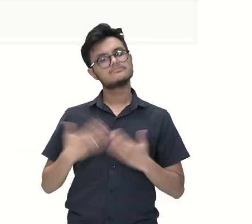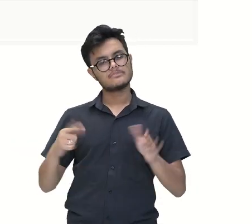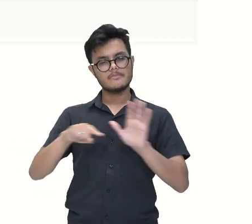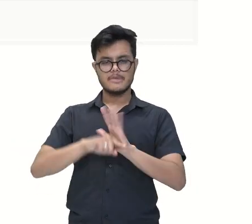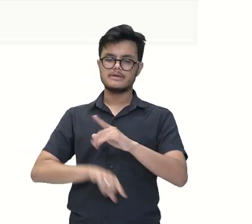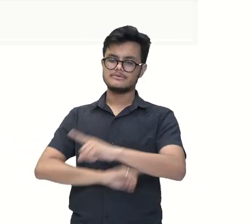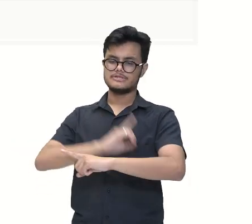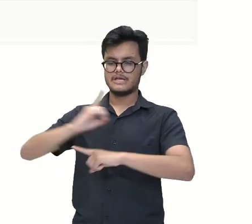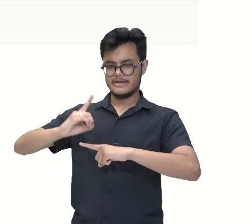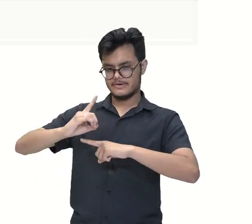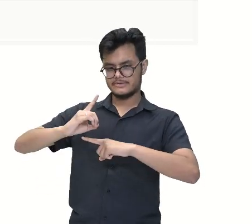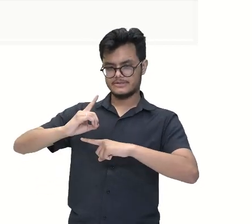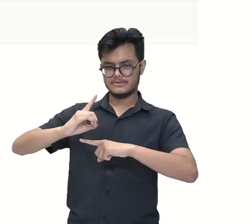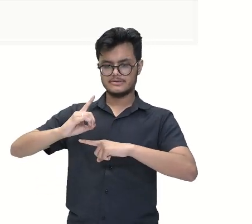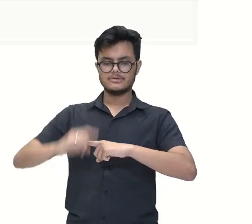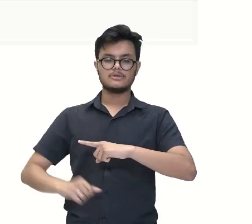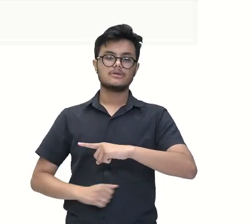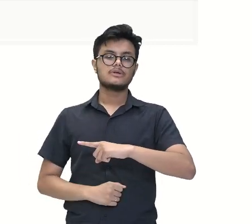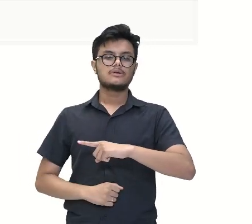delta